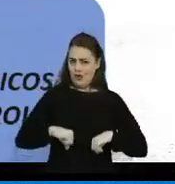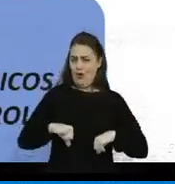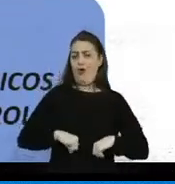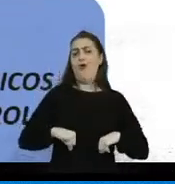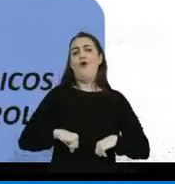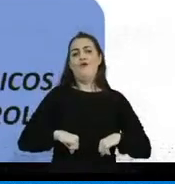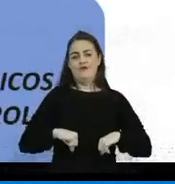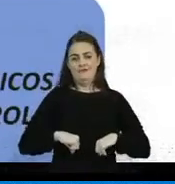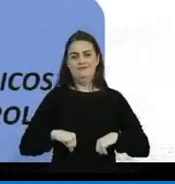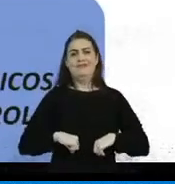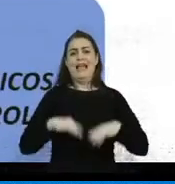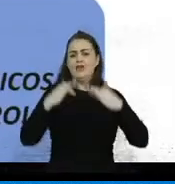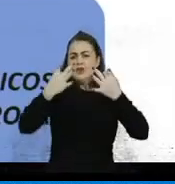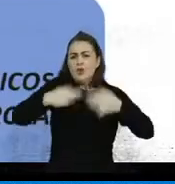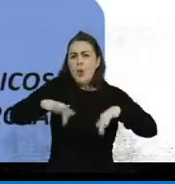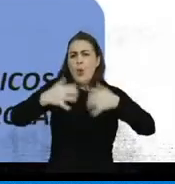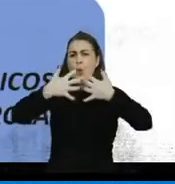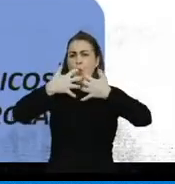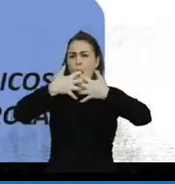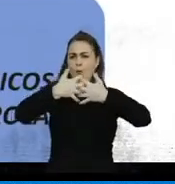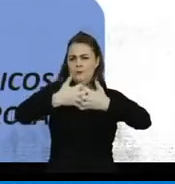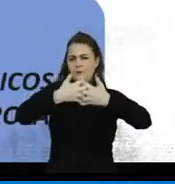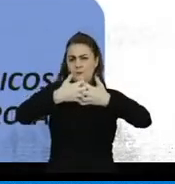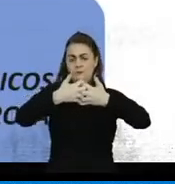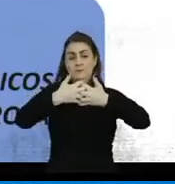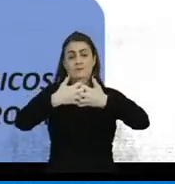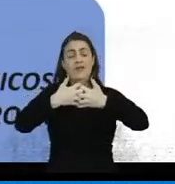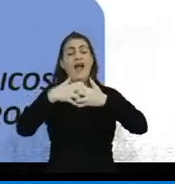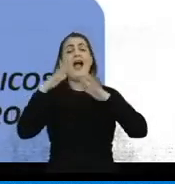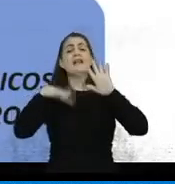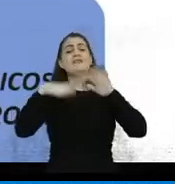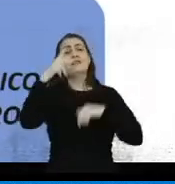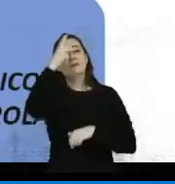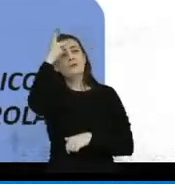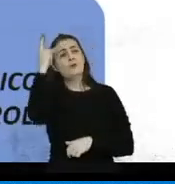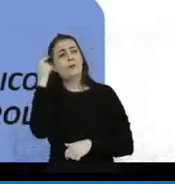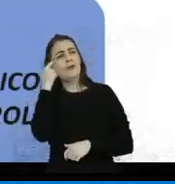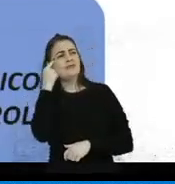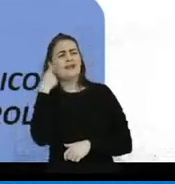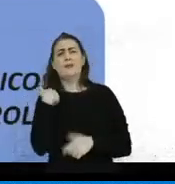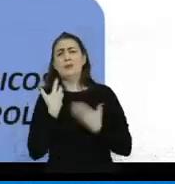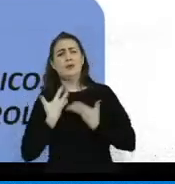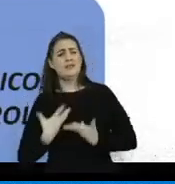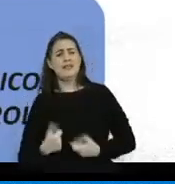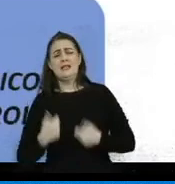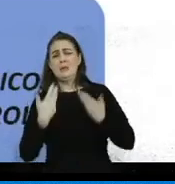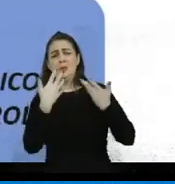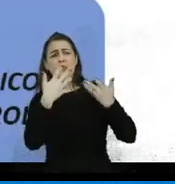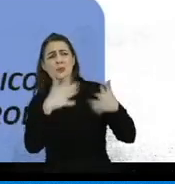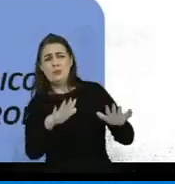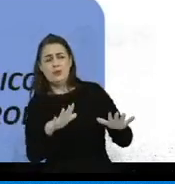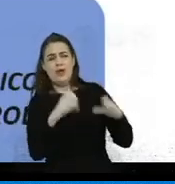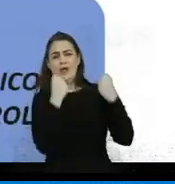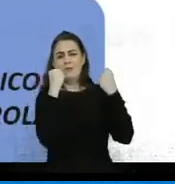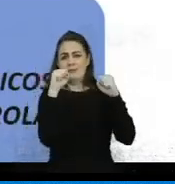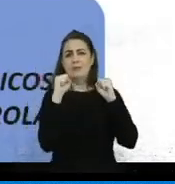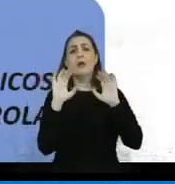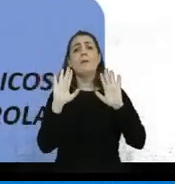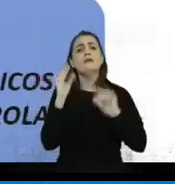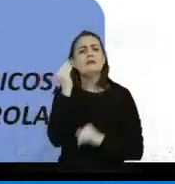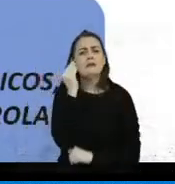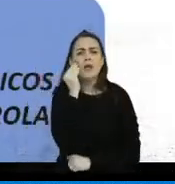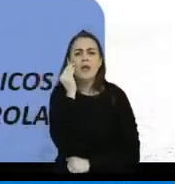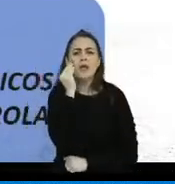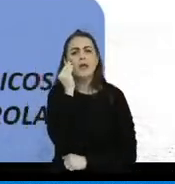eu estou tão cansada, não quero ir. Mas tenta dar esse passo por você. Tenta fazer isso, porque eu tenho certeza